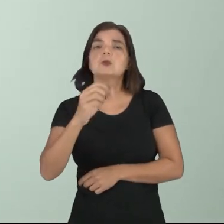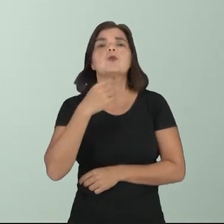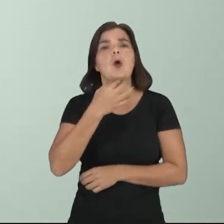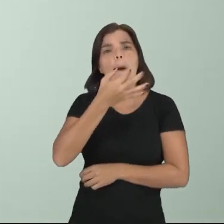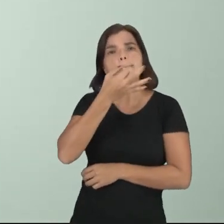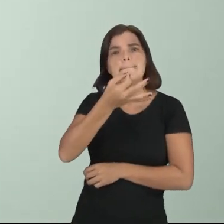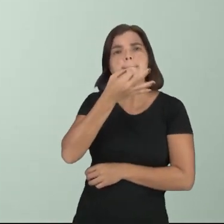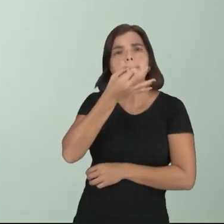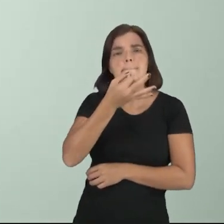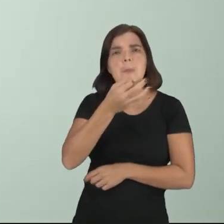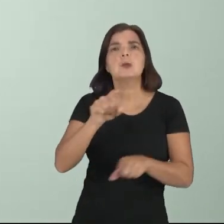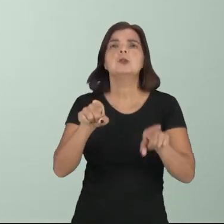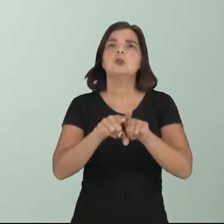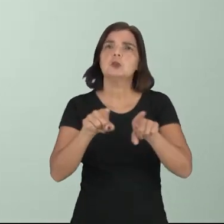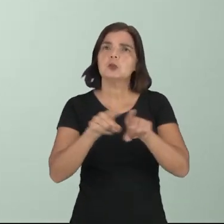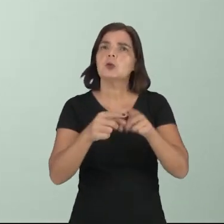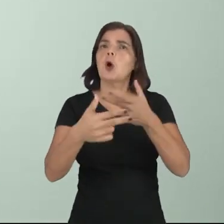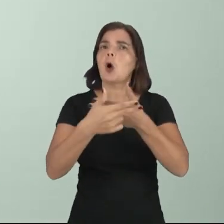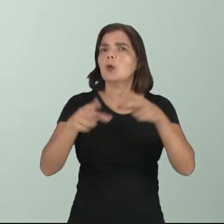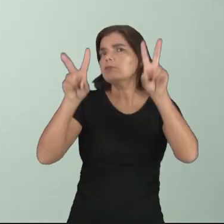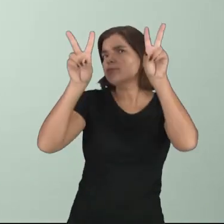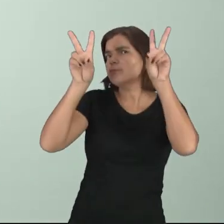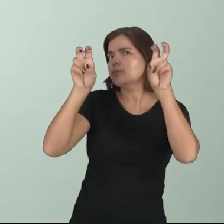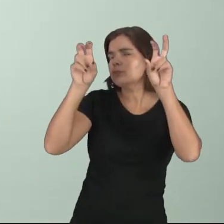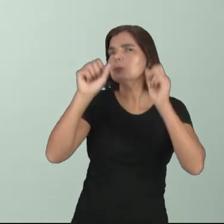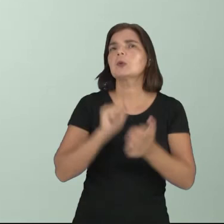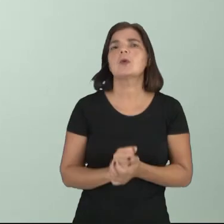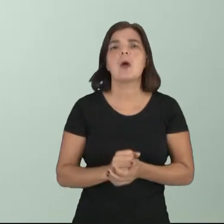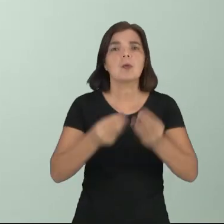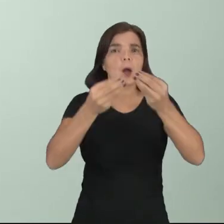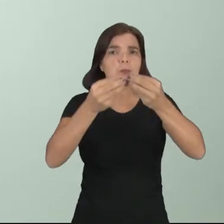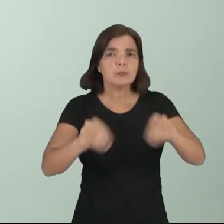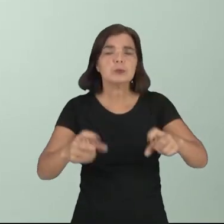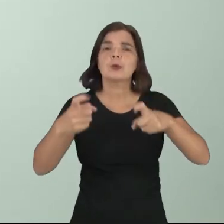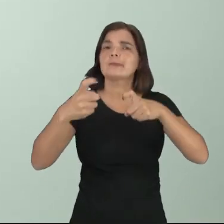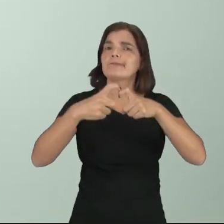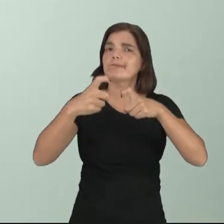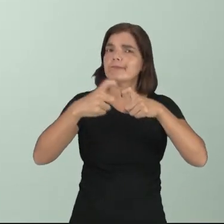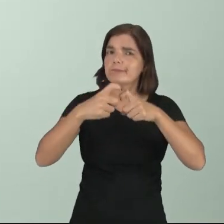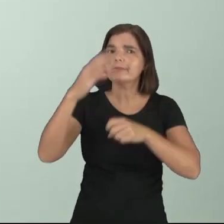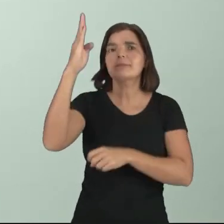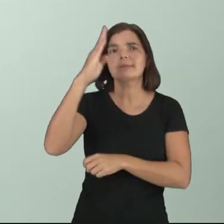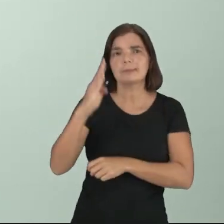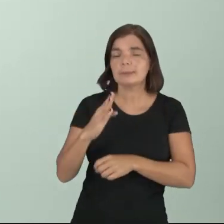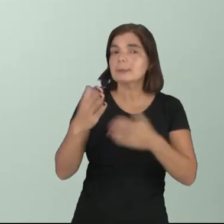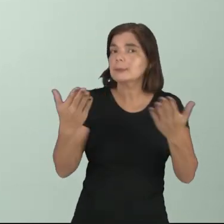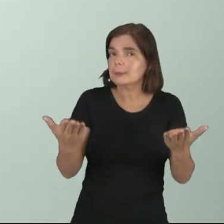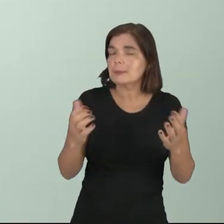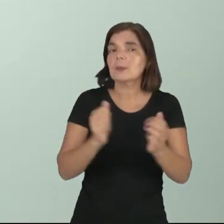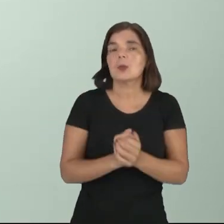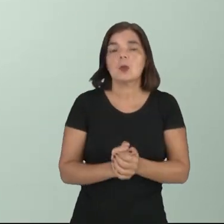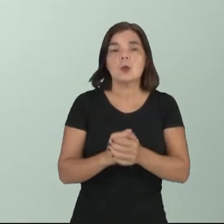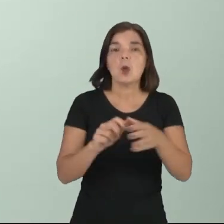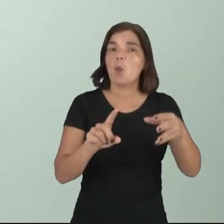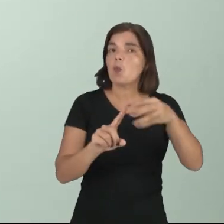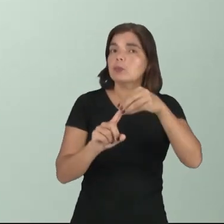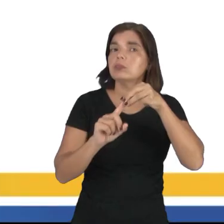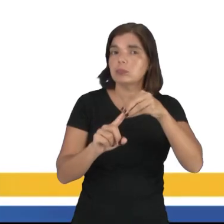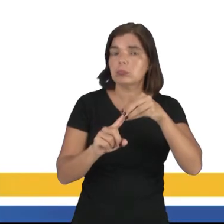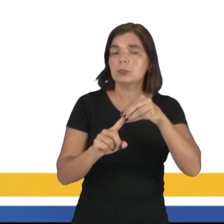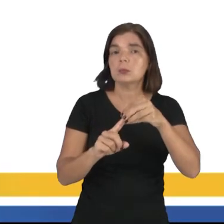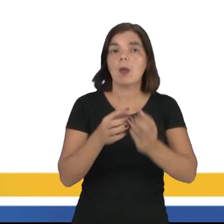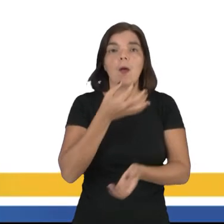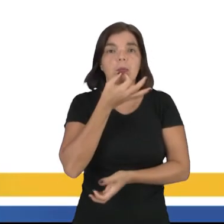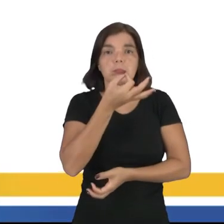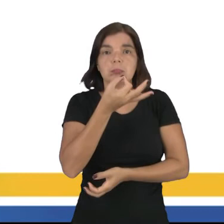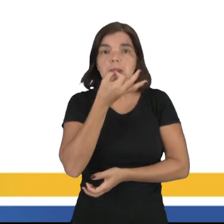colocando sua opinião acerca de determinado tema, que é a crise da medicina brasileira. Então, a intenção do autor